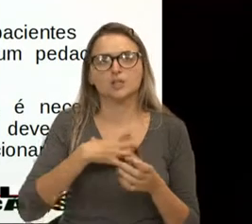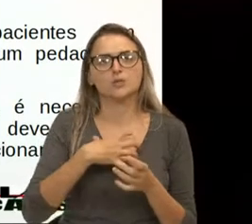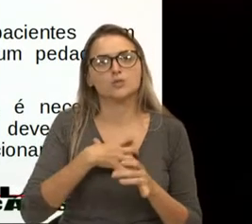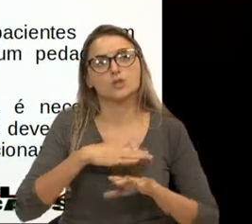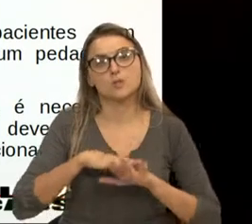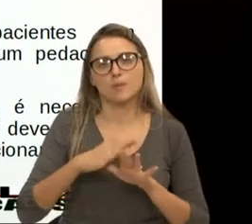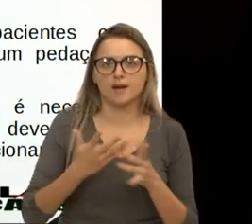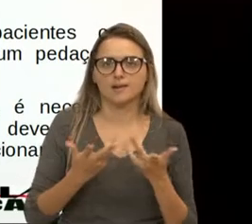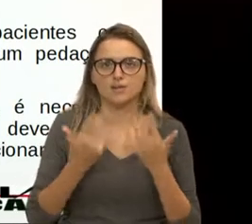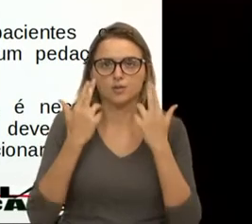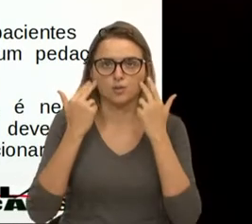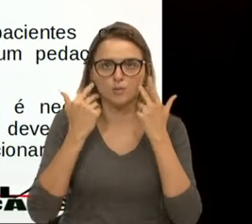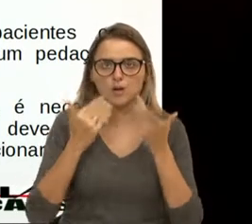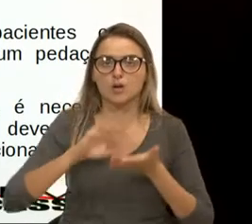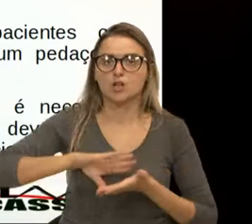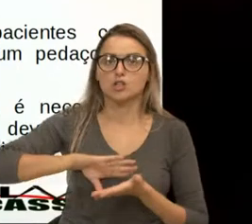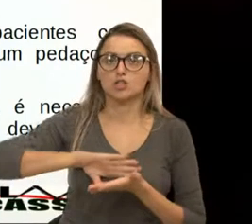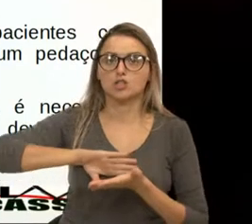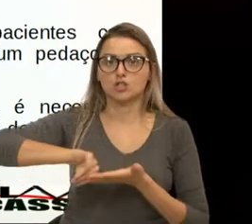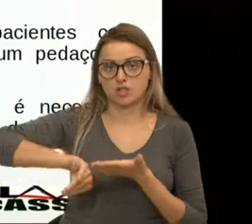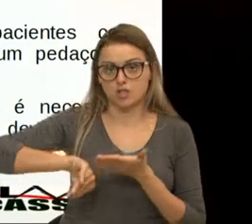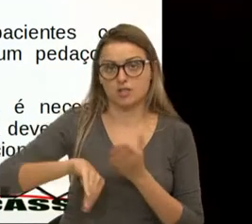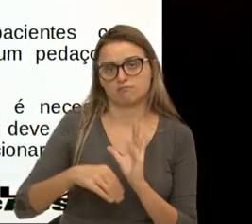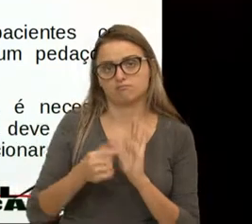tranquila. Retira-se um pedaço